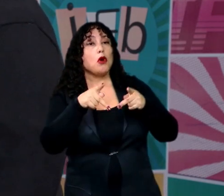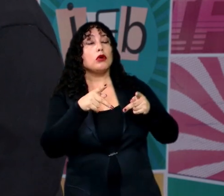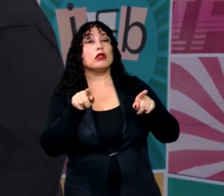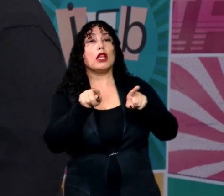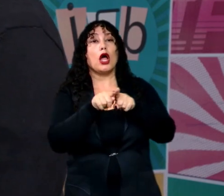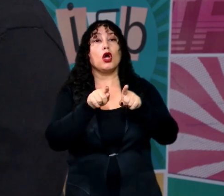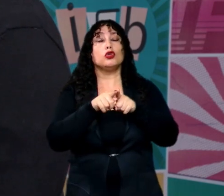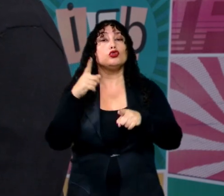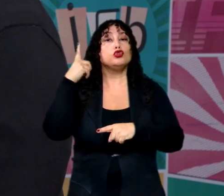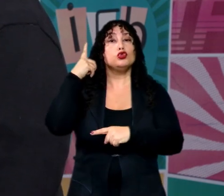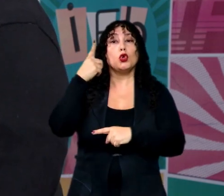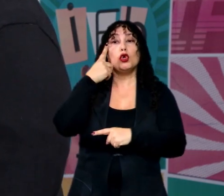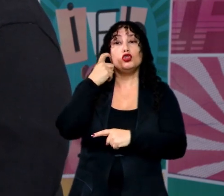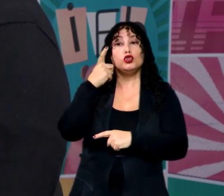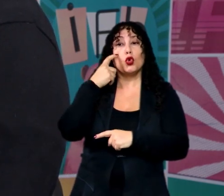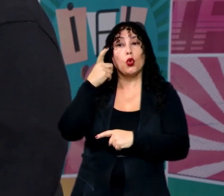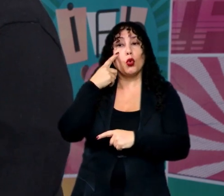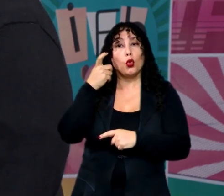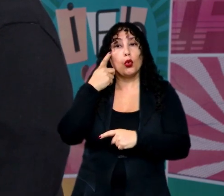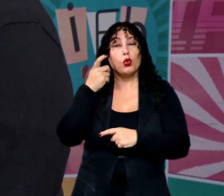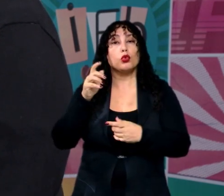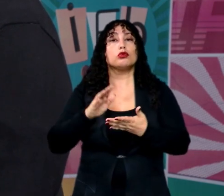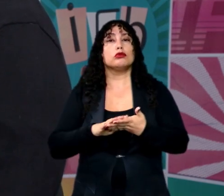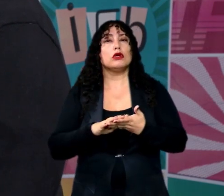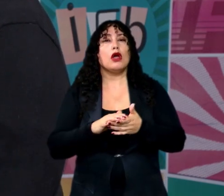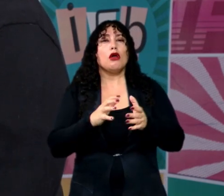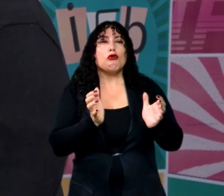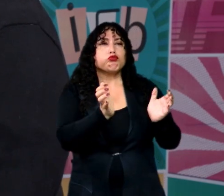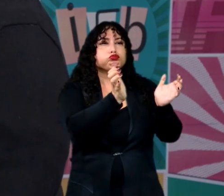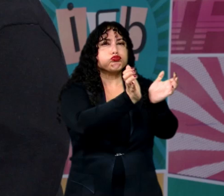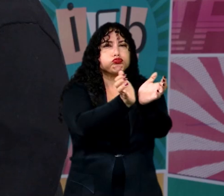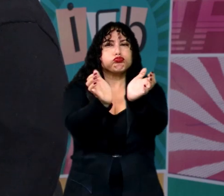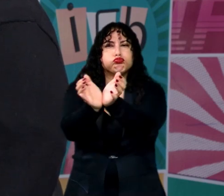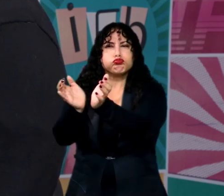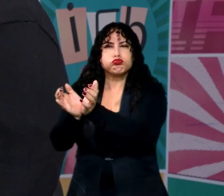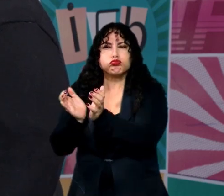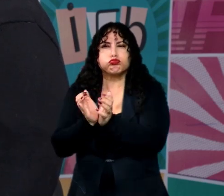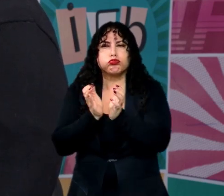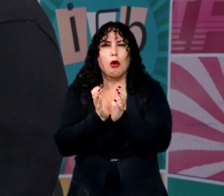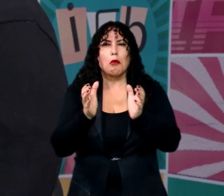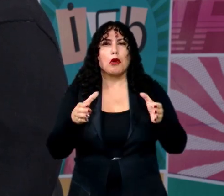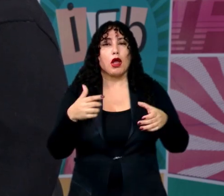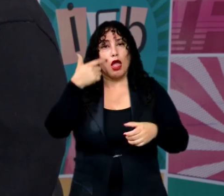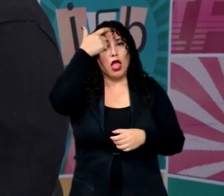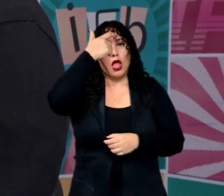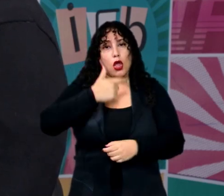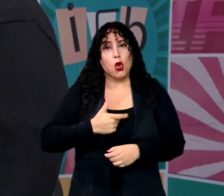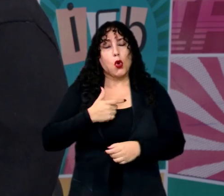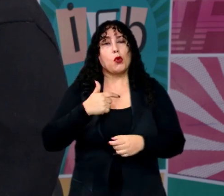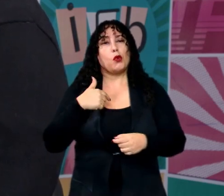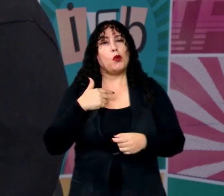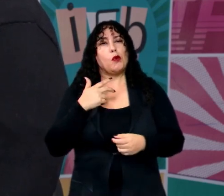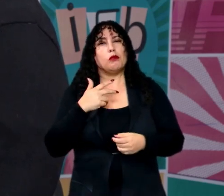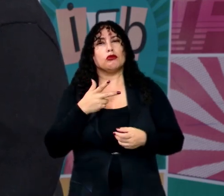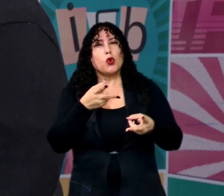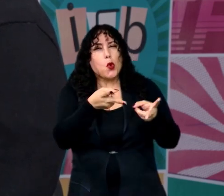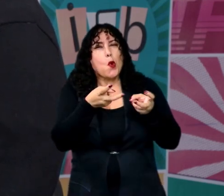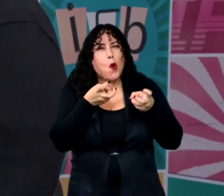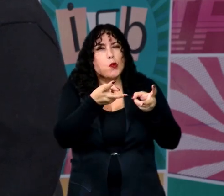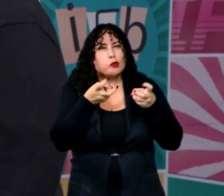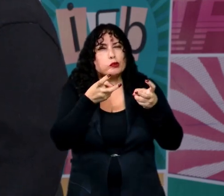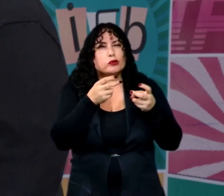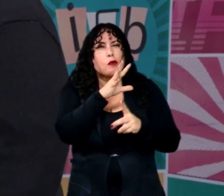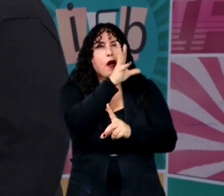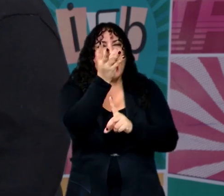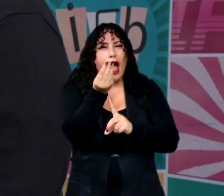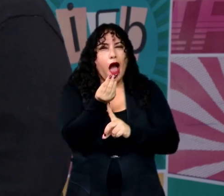Choro, o público que vai, enfim, os públicos são bem setorizados. Eu como consumidor de arte aqui, eu não